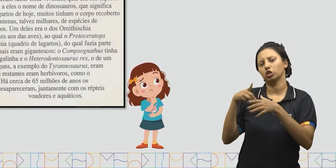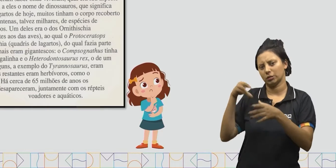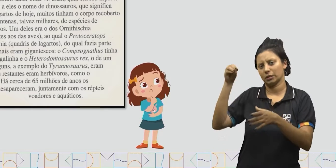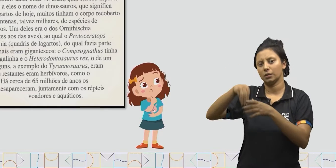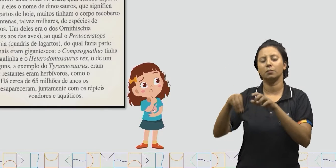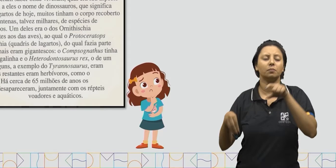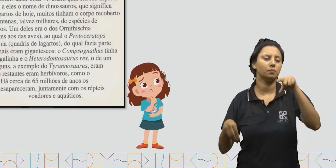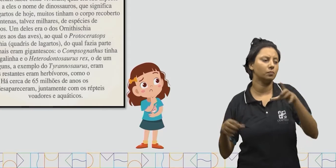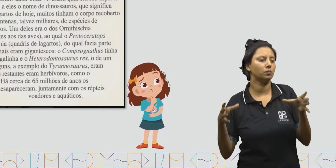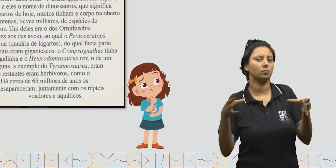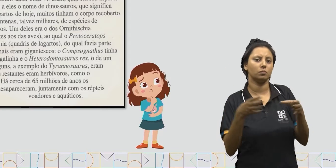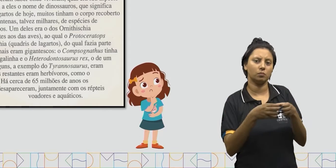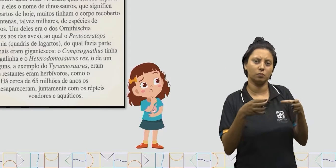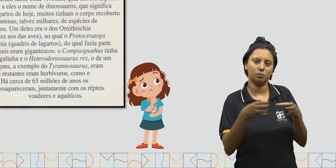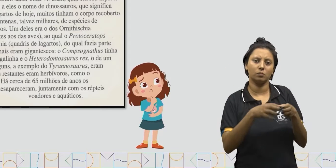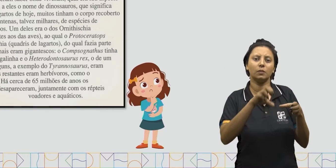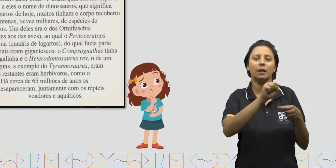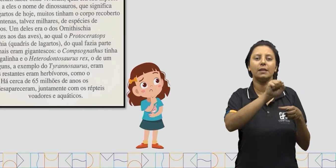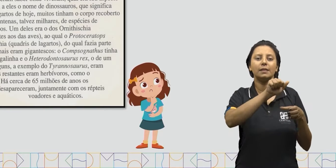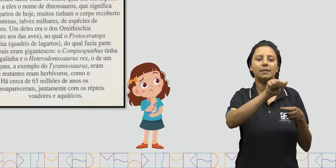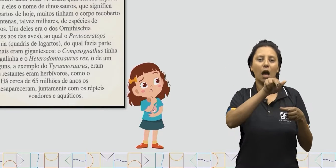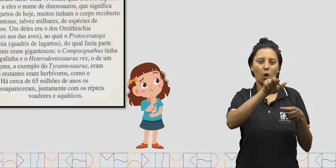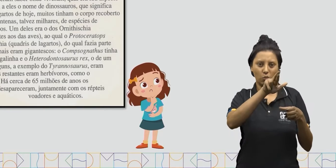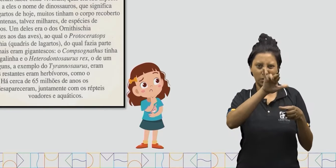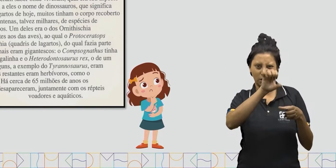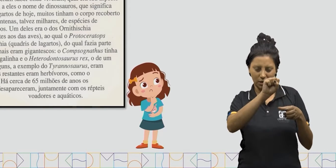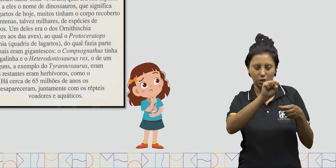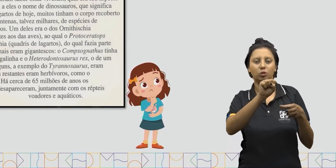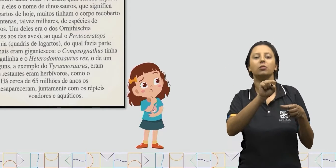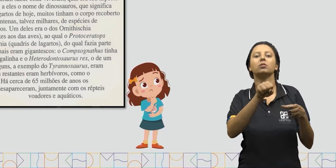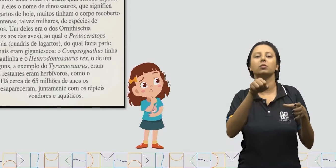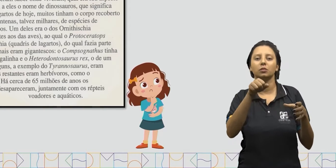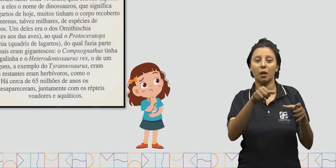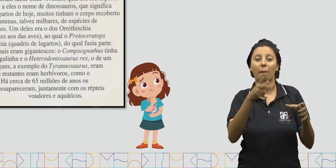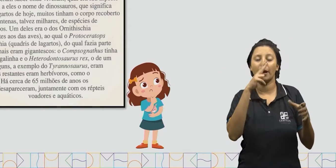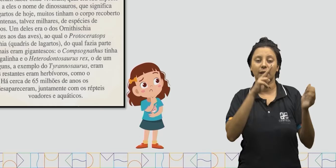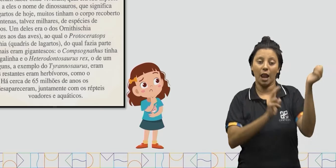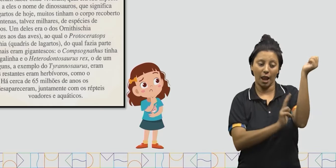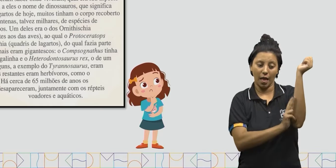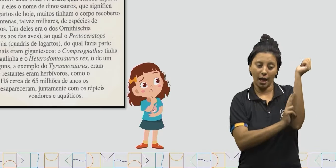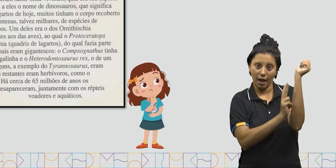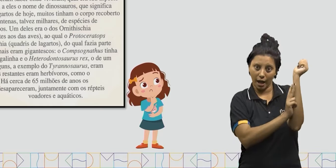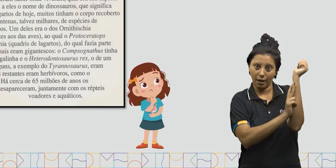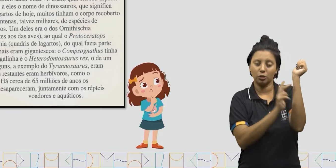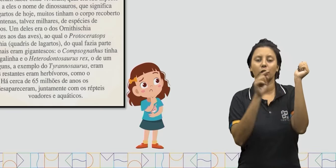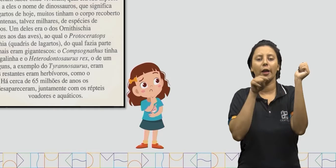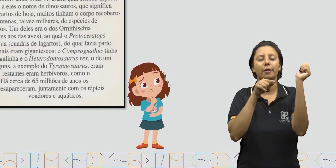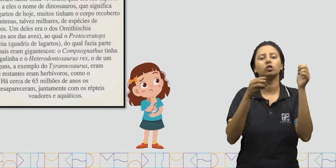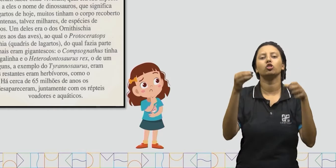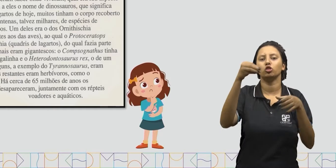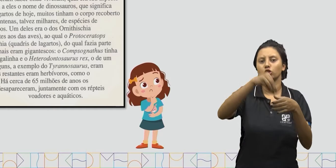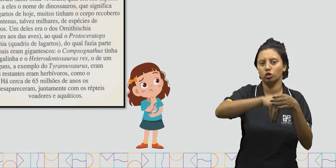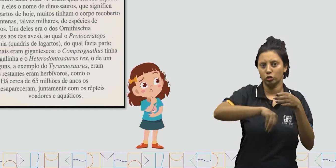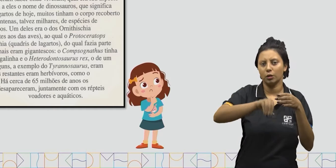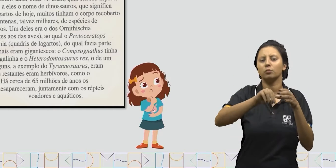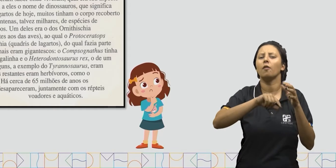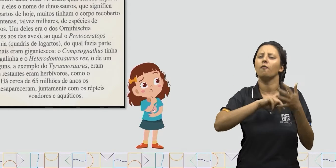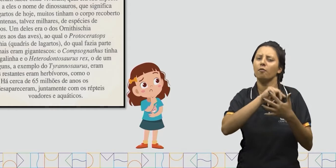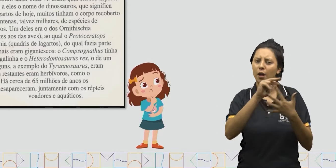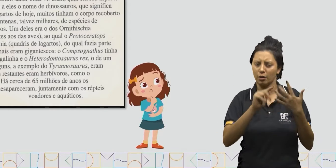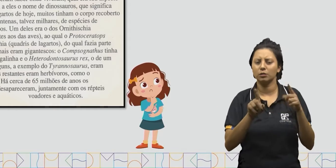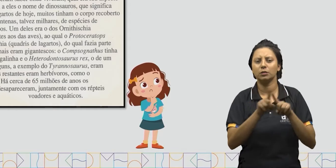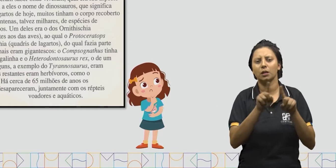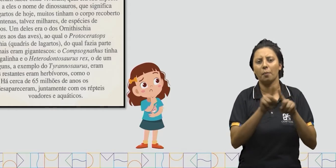outro era o dos Saurischia, quadris de lagartos, do qual fazia parte o Diplodocus.